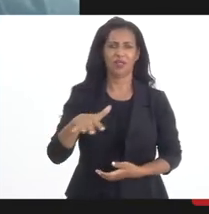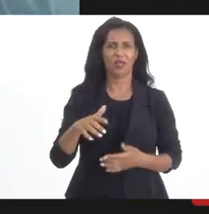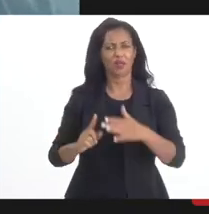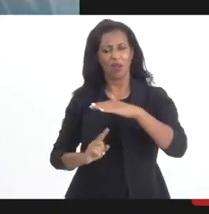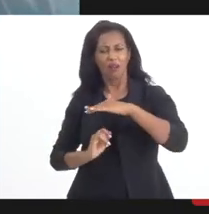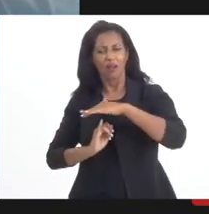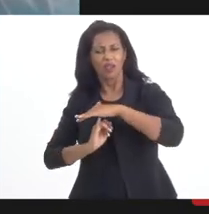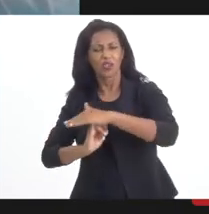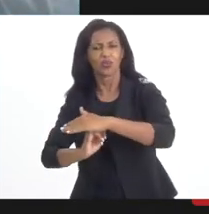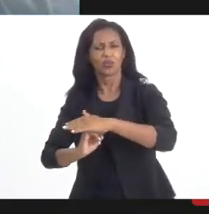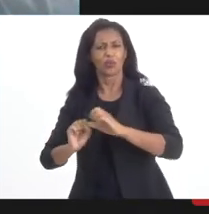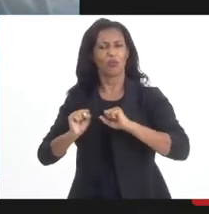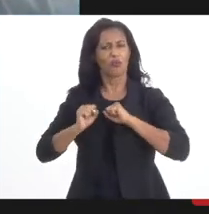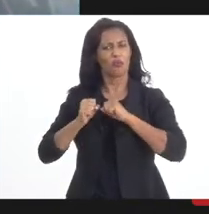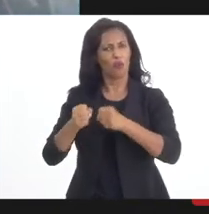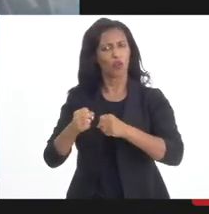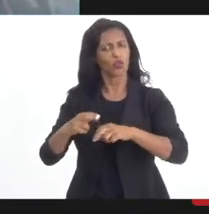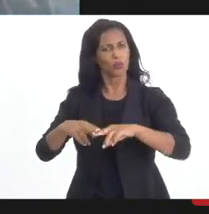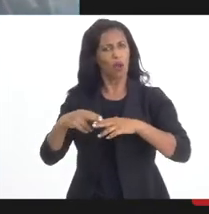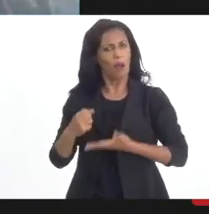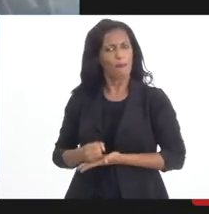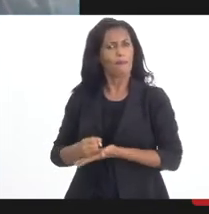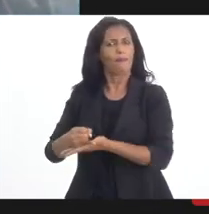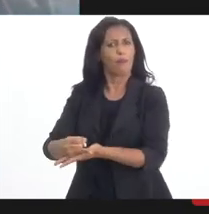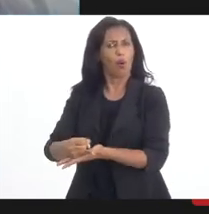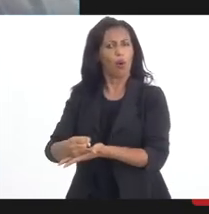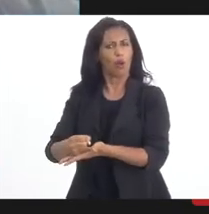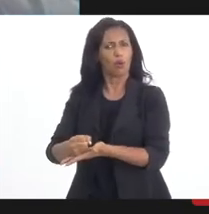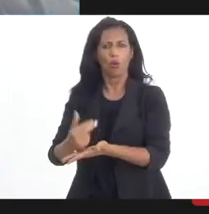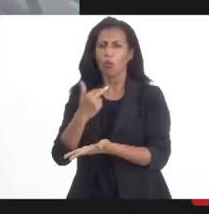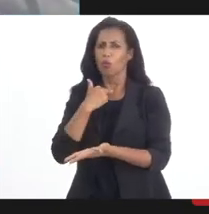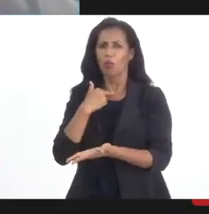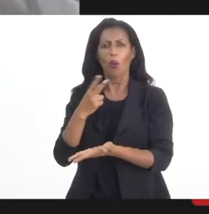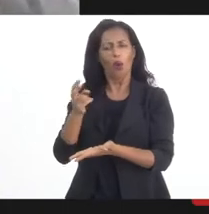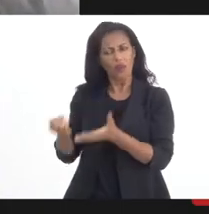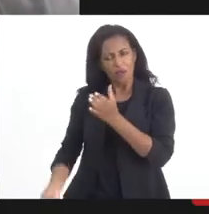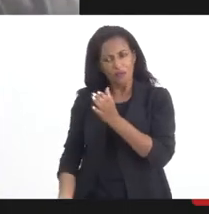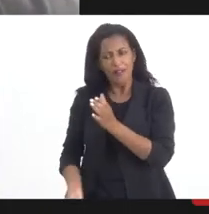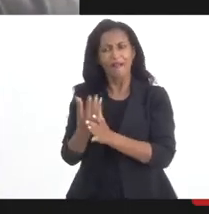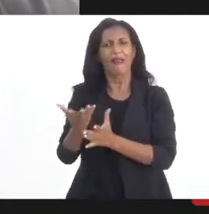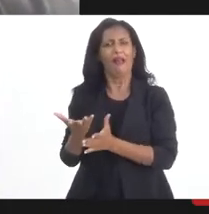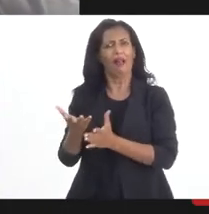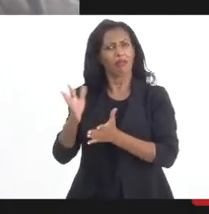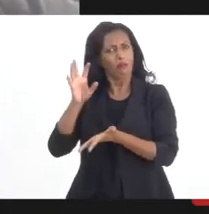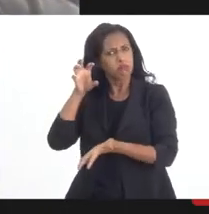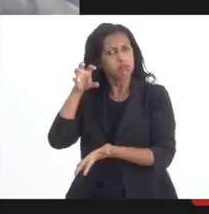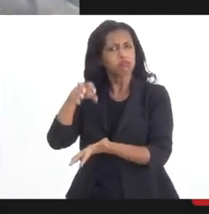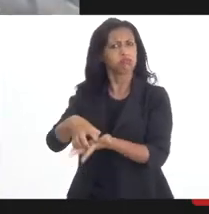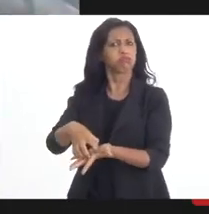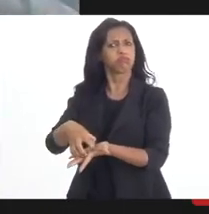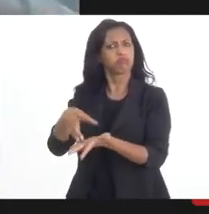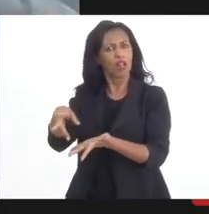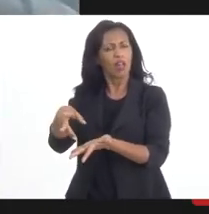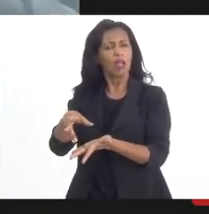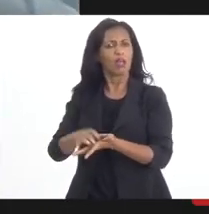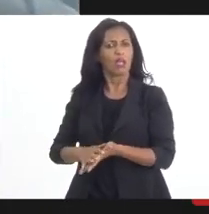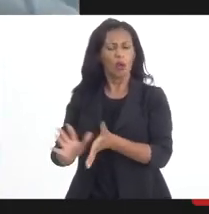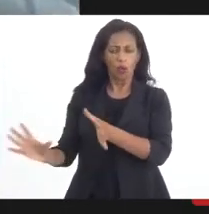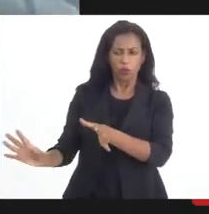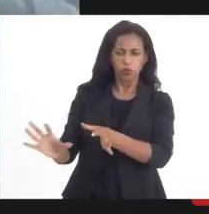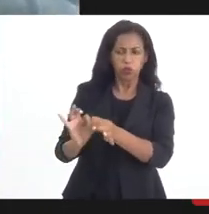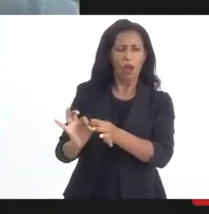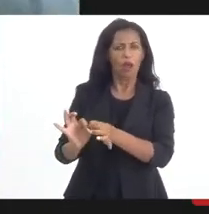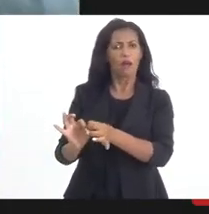isso eu apoio esse projeto, pois a instituição não sairá de Campo Grande. Ela foi criada para ficar aqui na Zona Oeste e com essa fusão